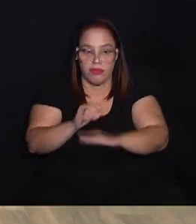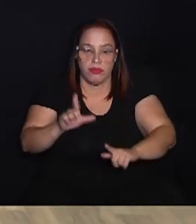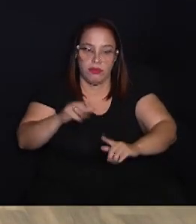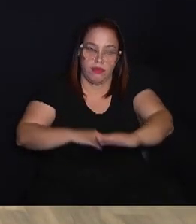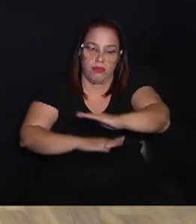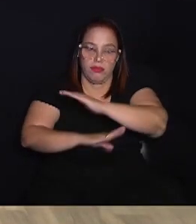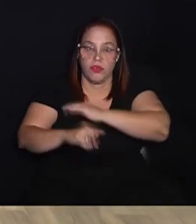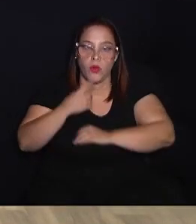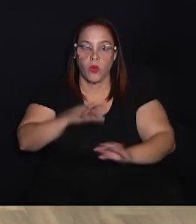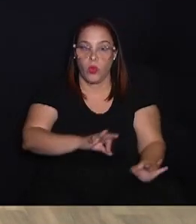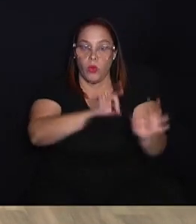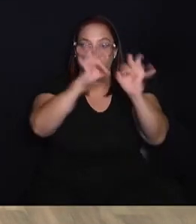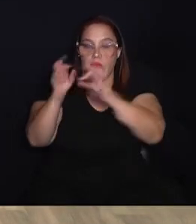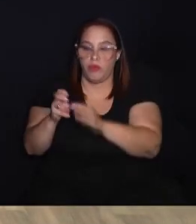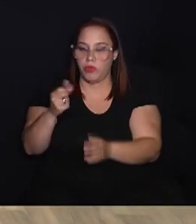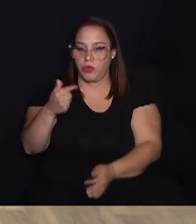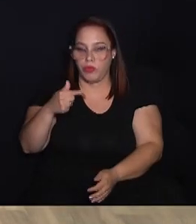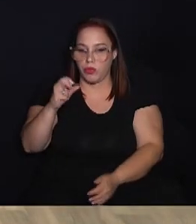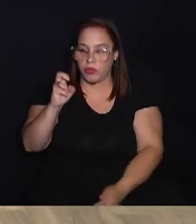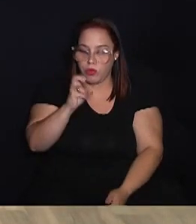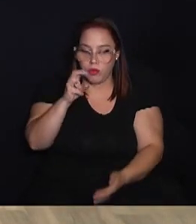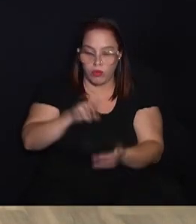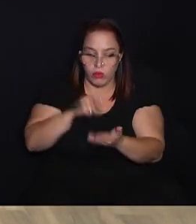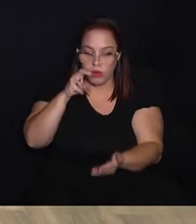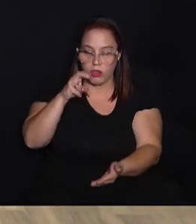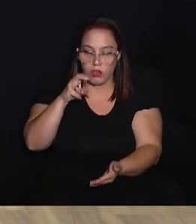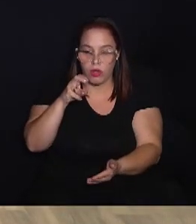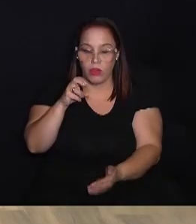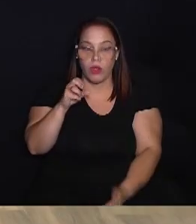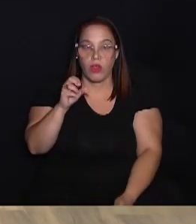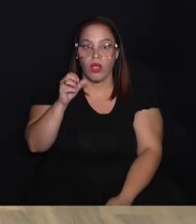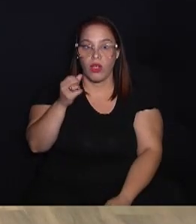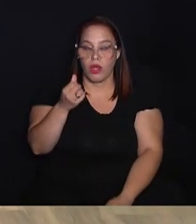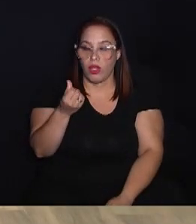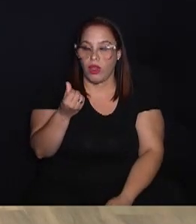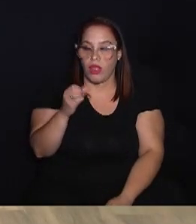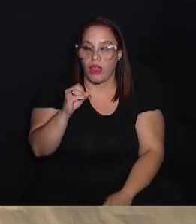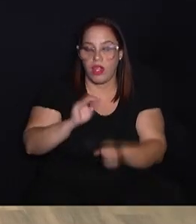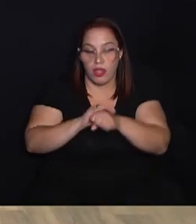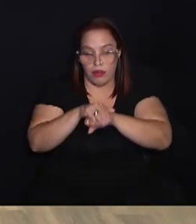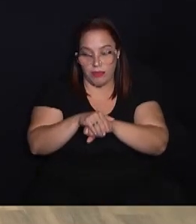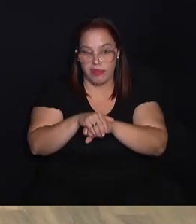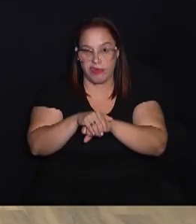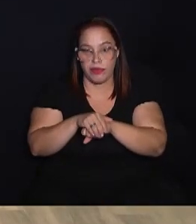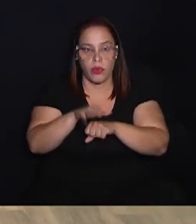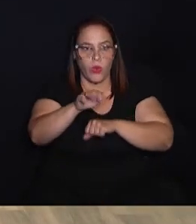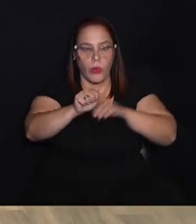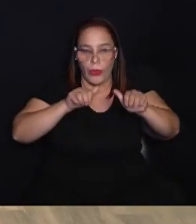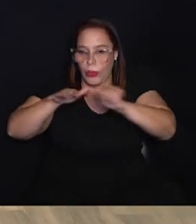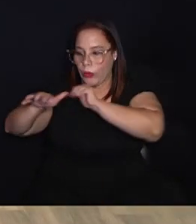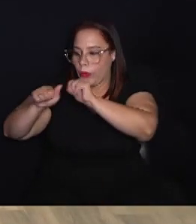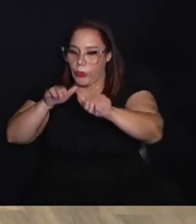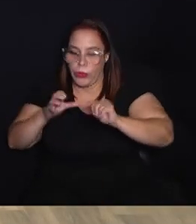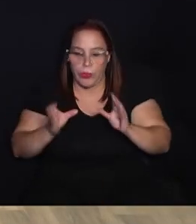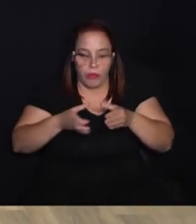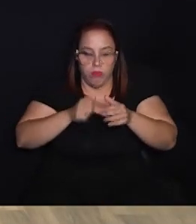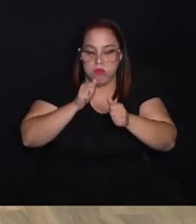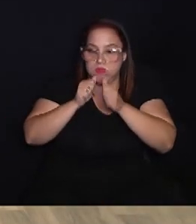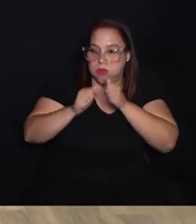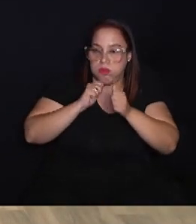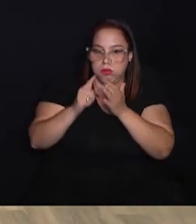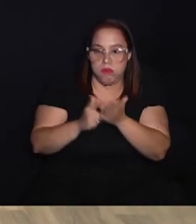pública, compreendendo a importância desse momento, divulgando o que está acontecendo na cidade e também nesse período de eleição,